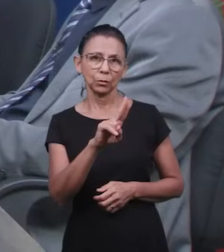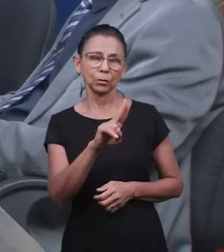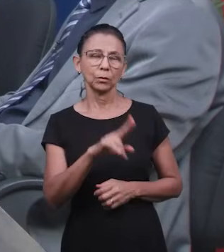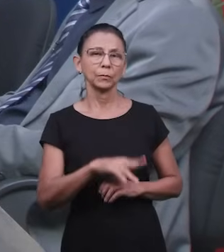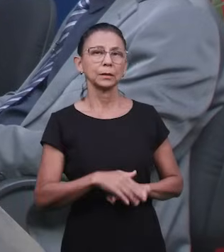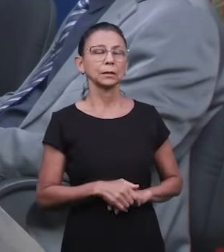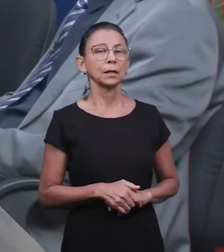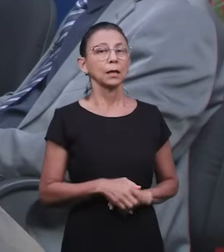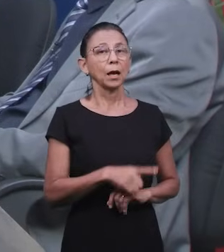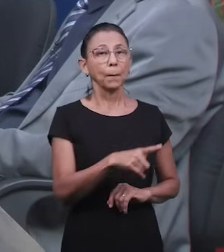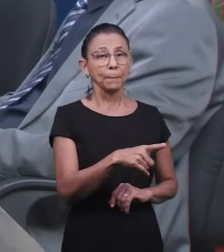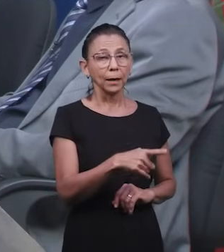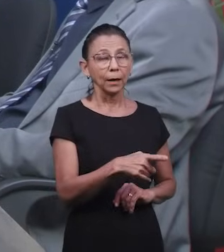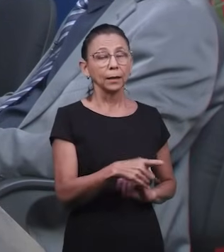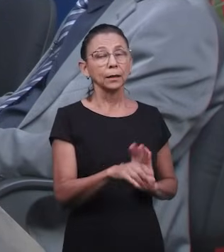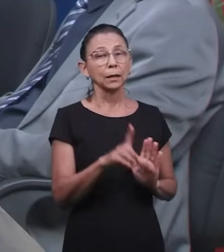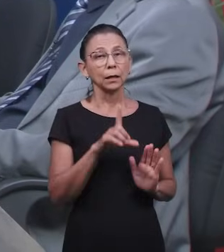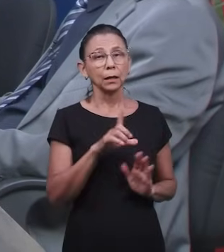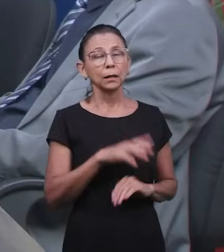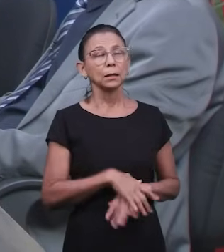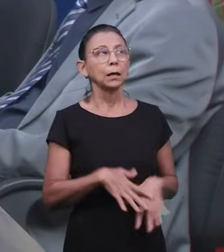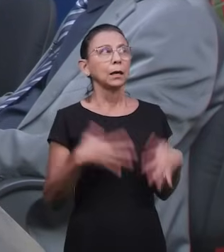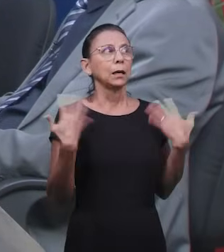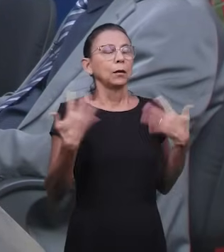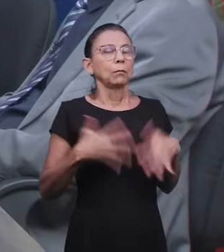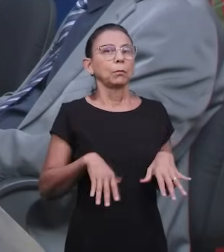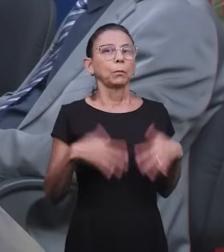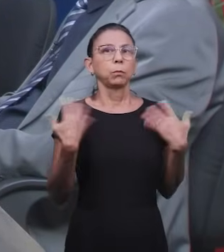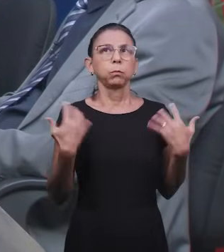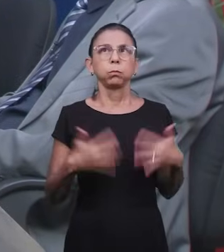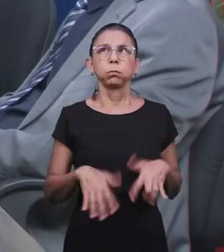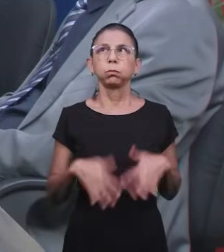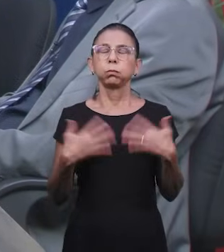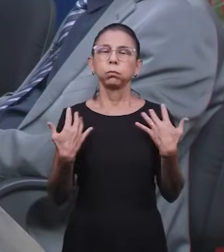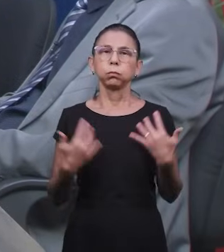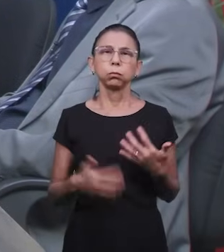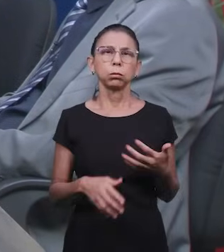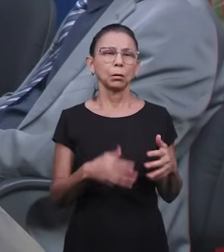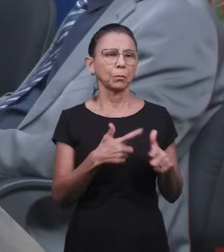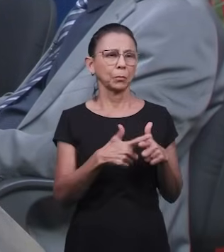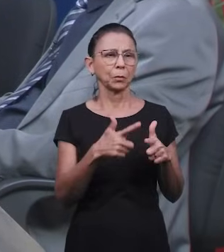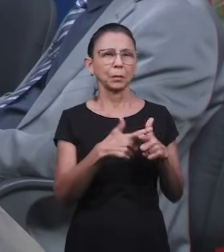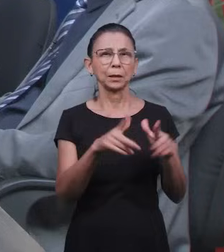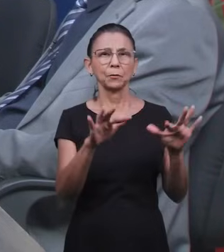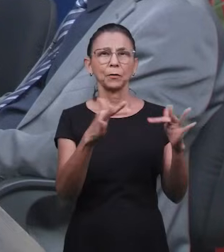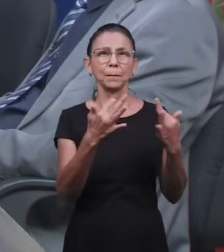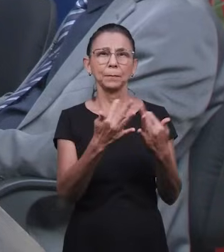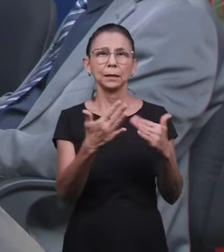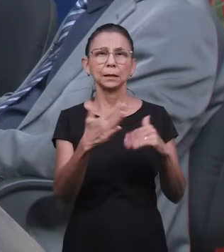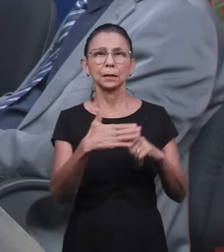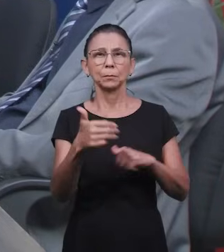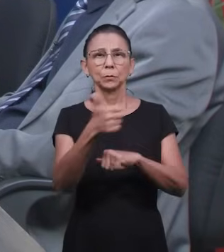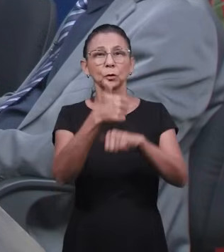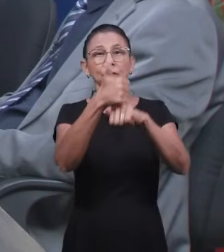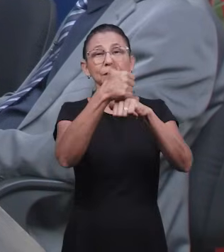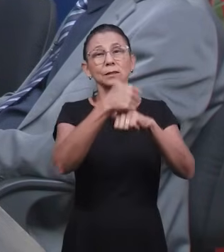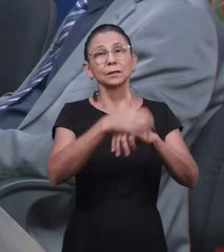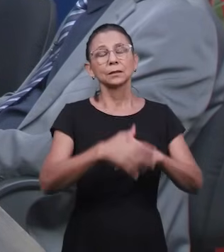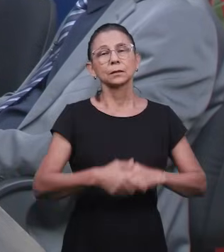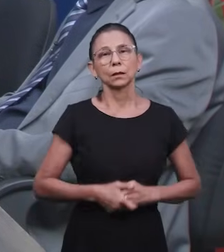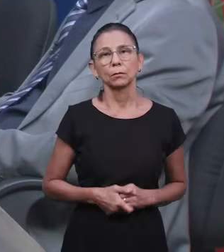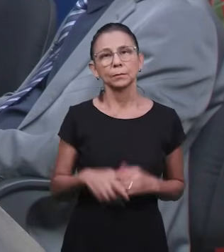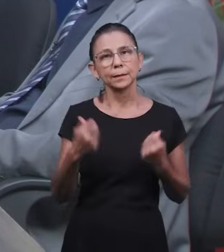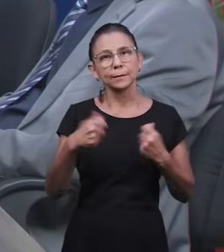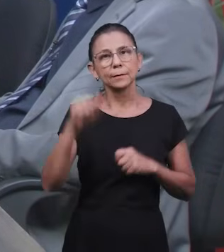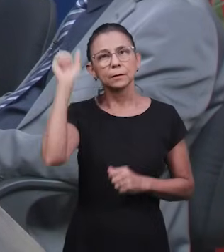essa pessoa estava assim desesperada no ramo de família, de profissão,